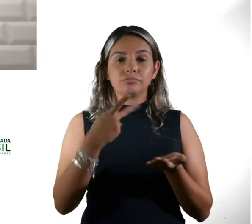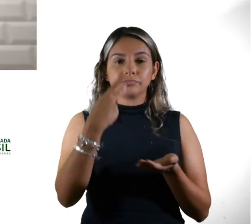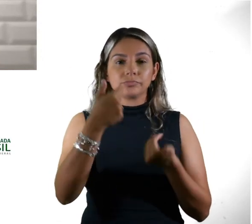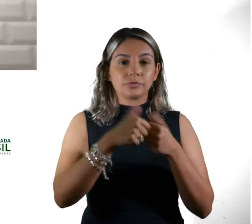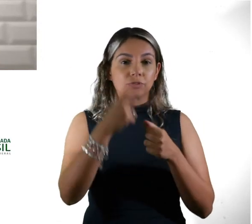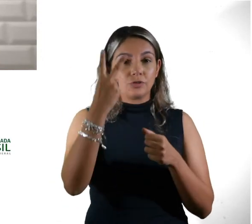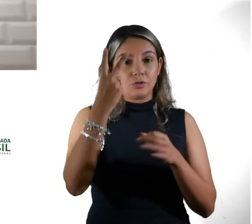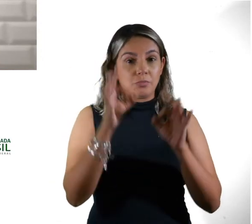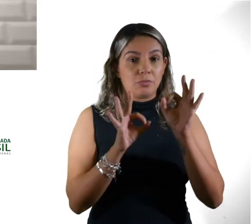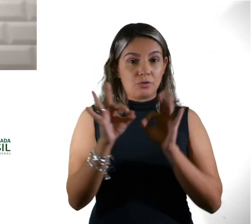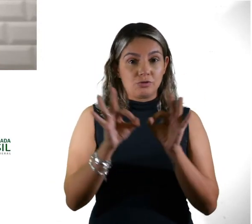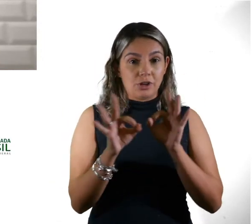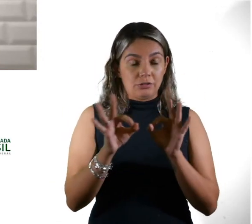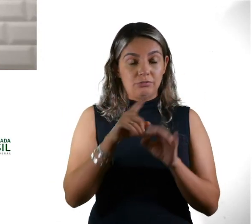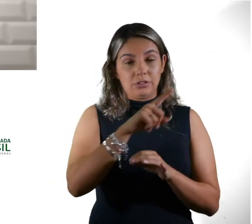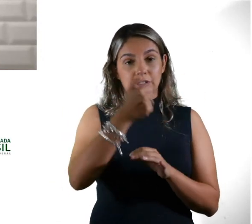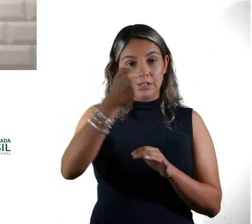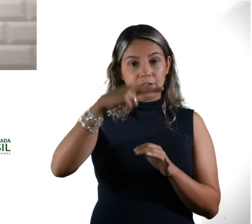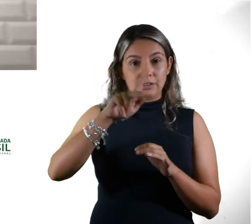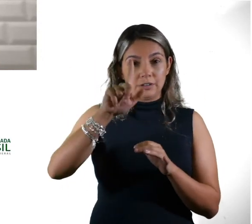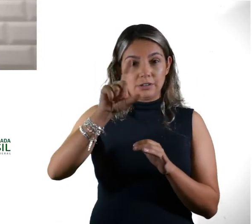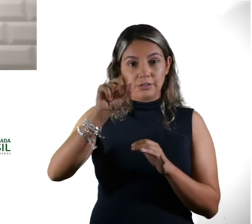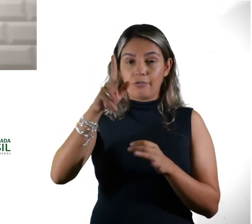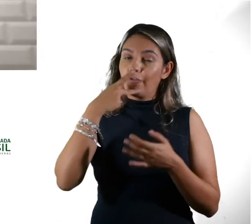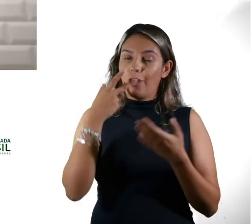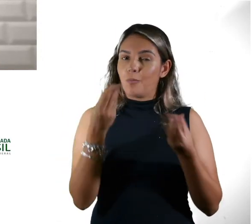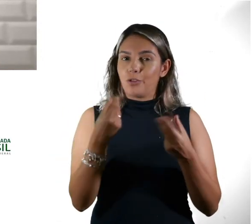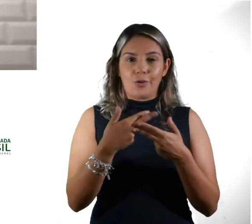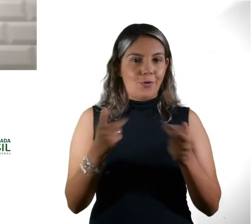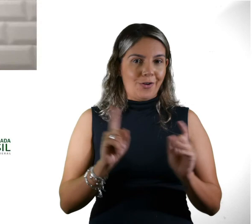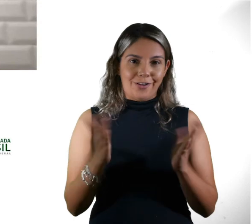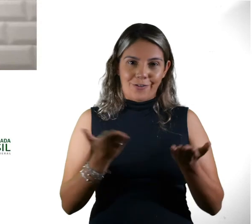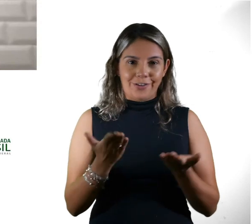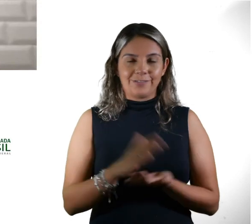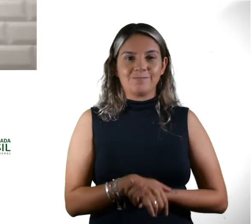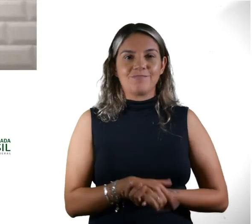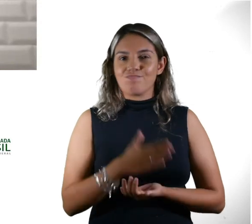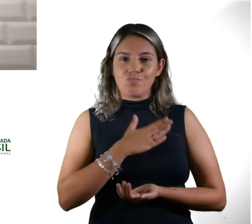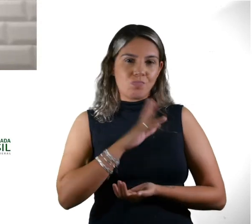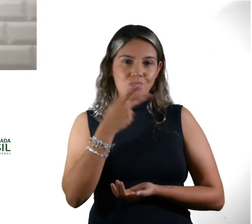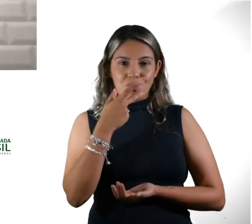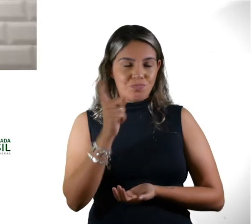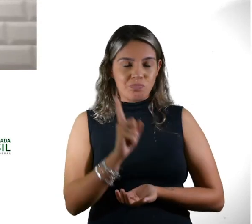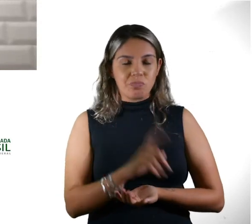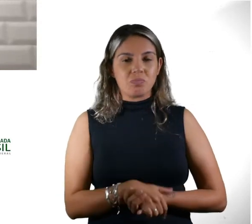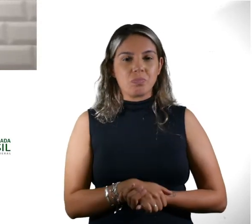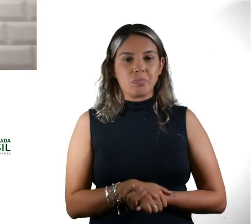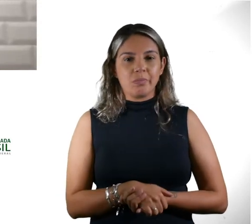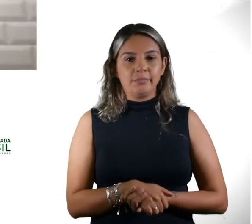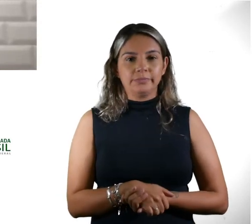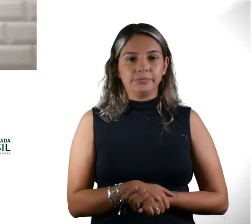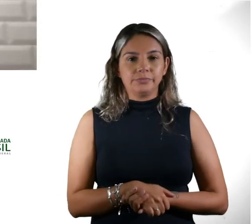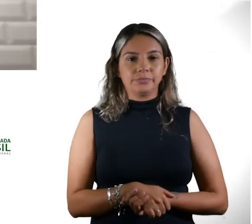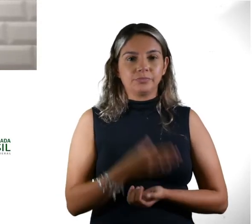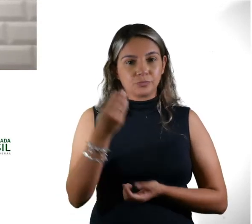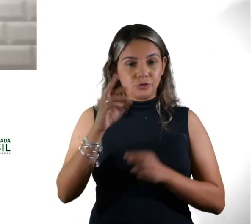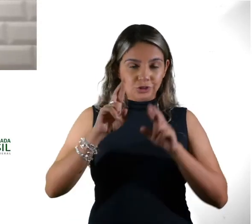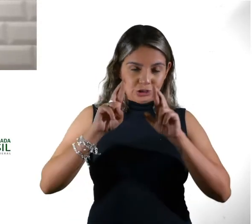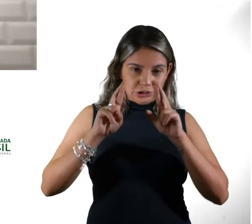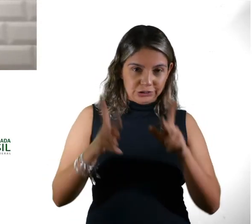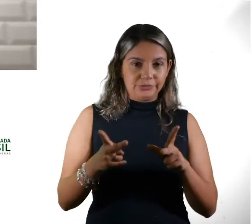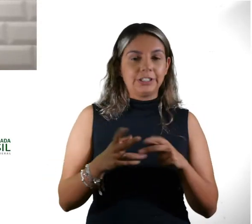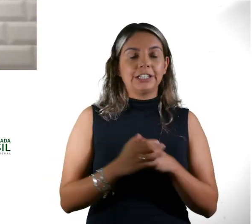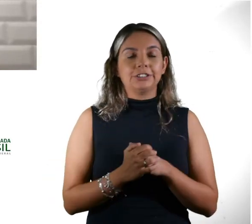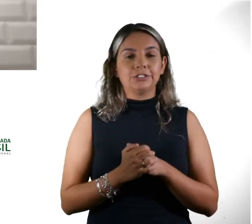estou com 2 projetos em Angola, não posso falar muito deles, não quero falar muito deles, tá. não gosto de falar muito. São muito, muito diferentes.